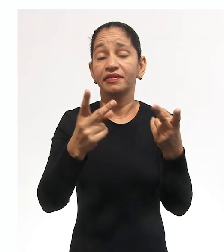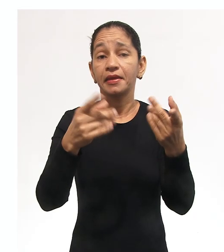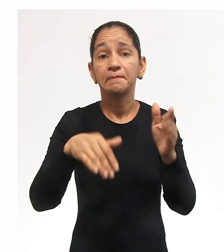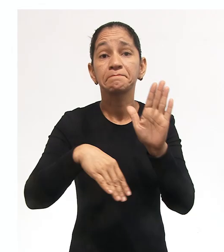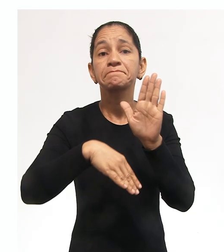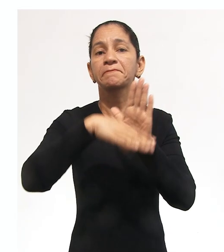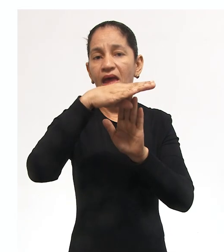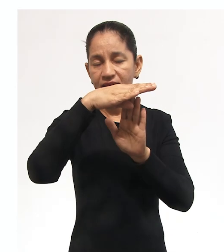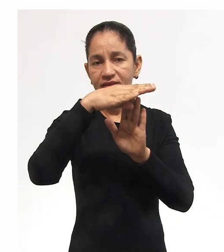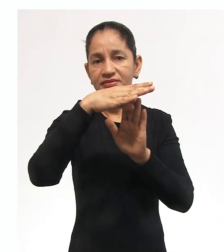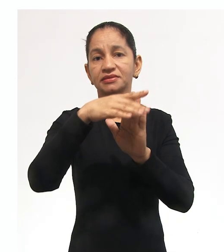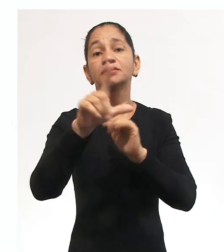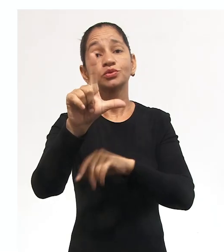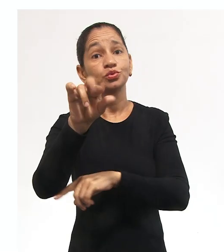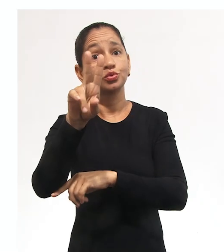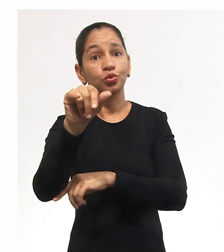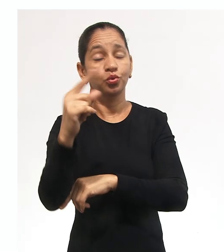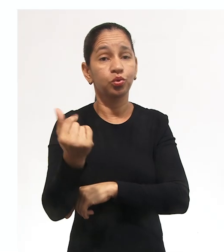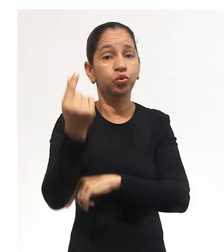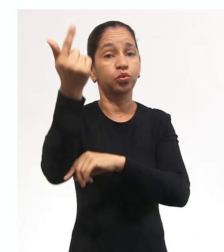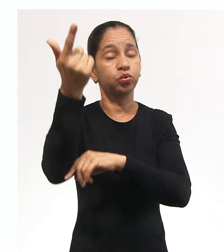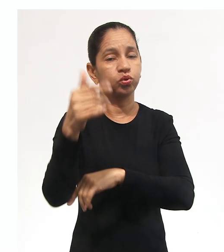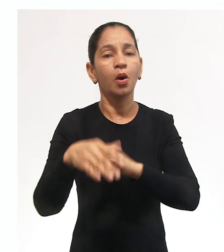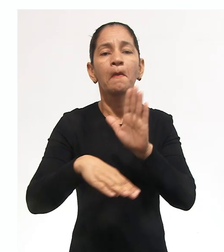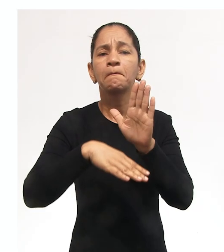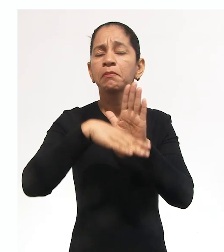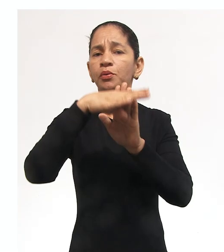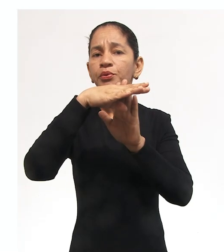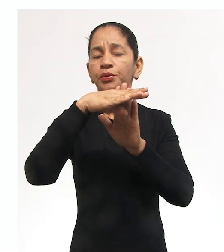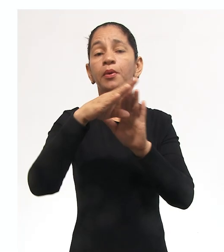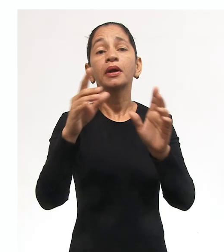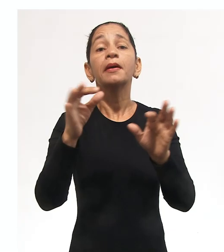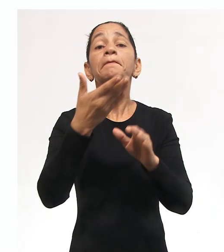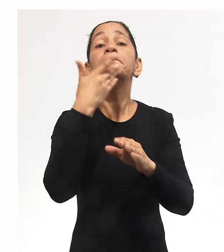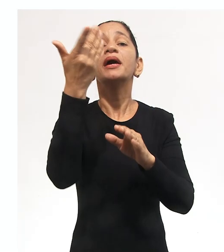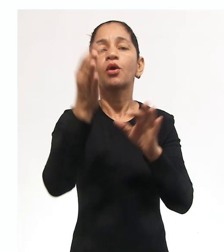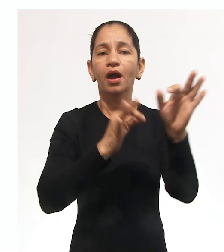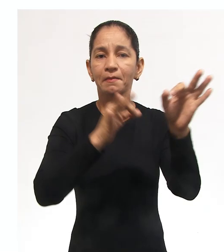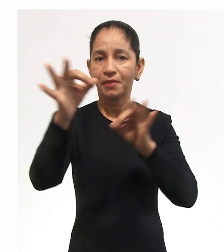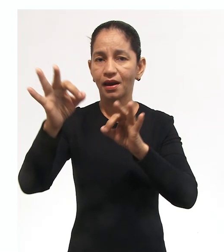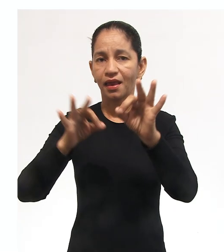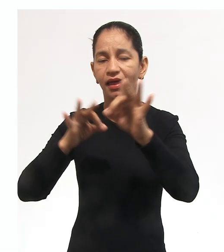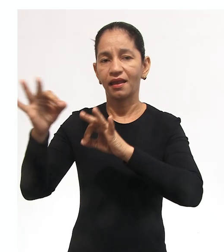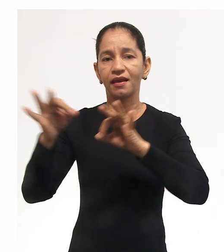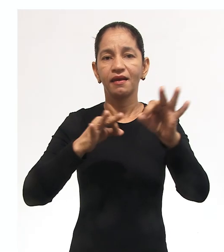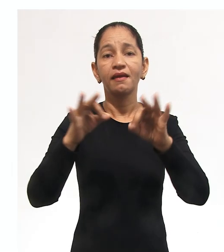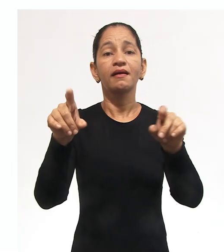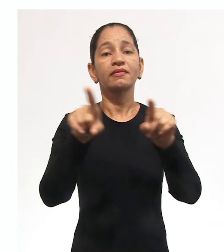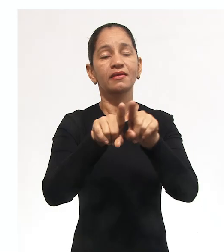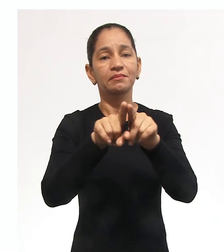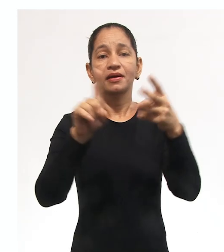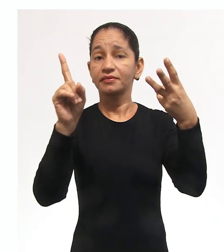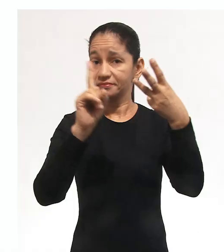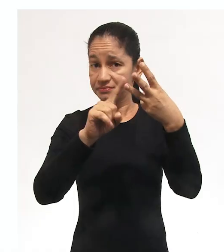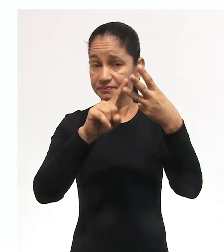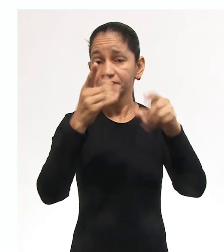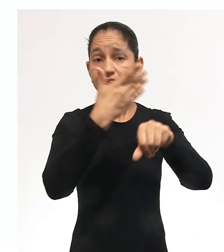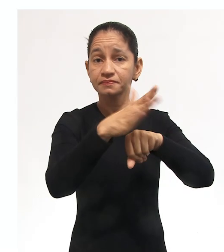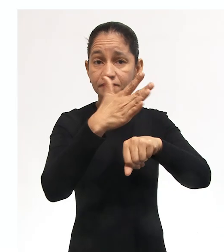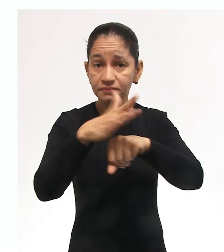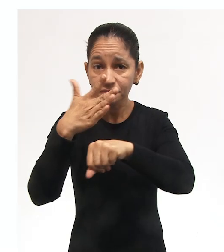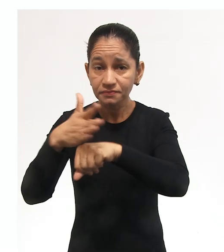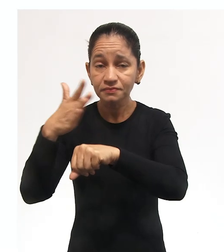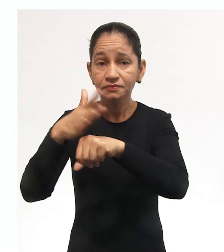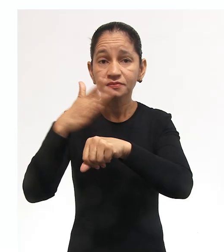de lucro, como eu acabei de falar, né? Exemplo social, melhorar a organização do trabalho e capacitação dos